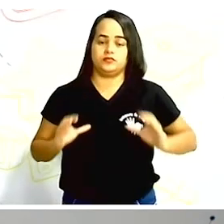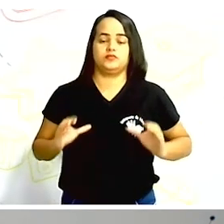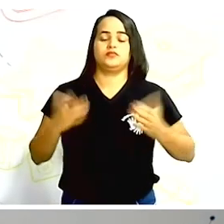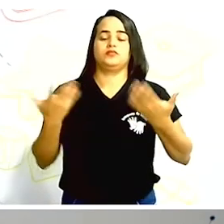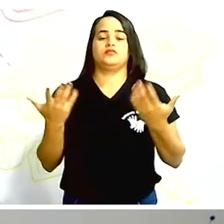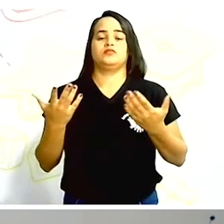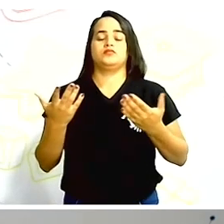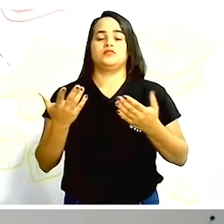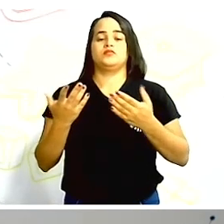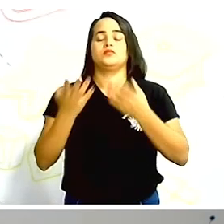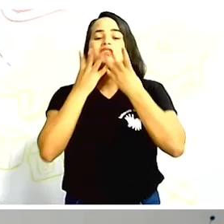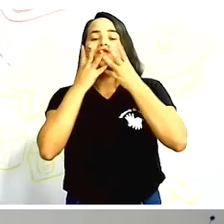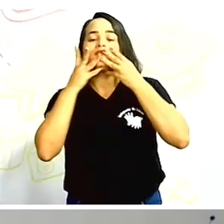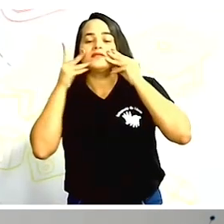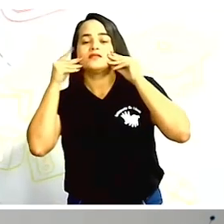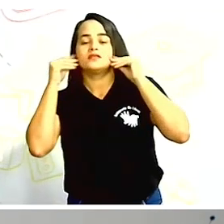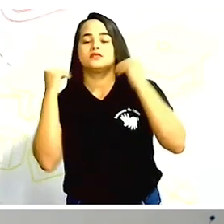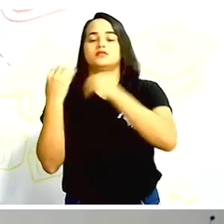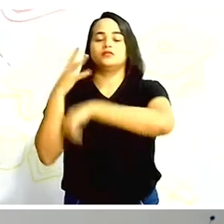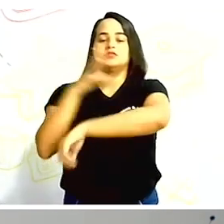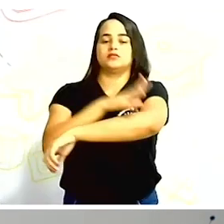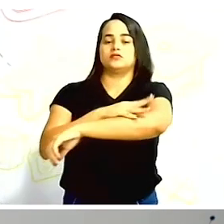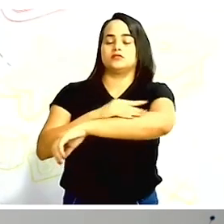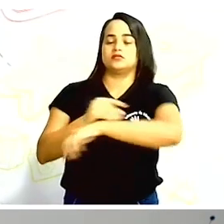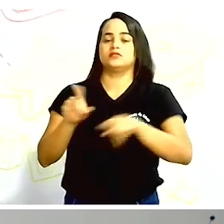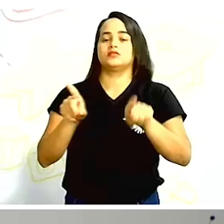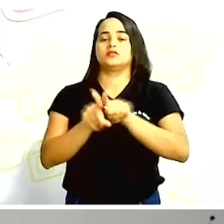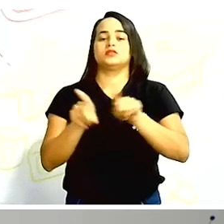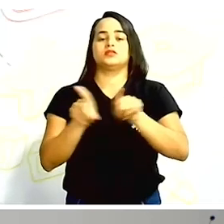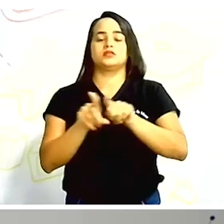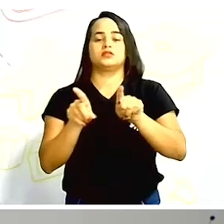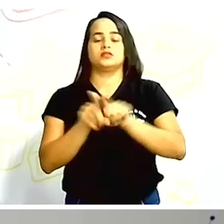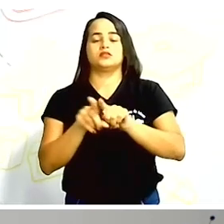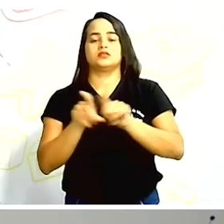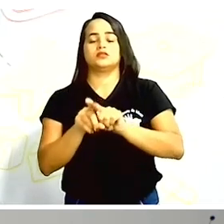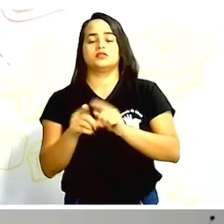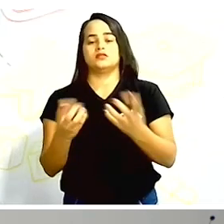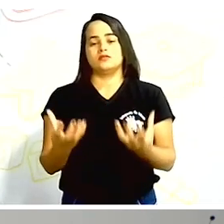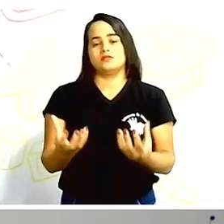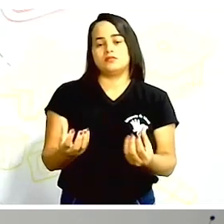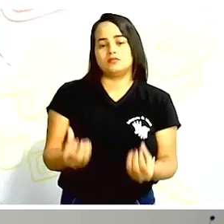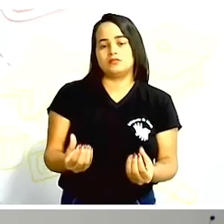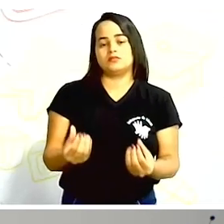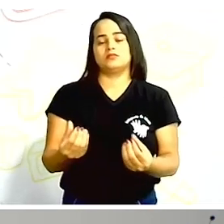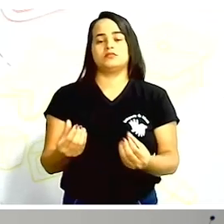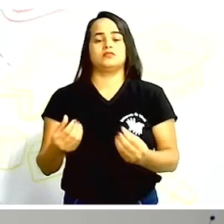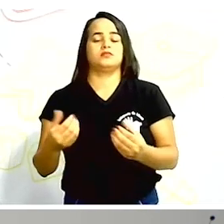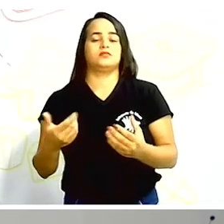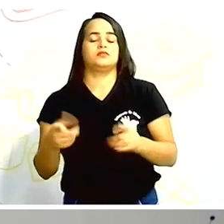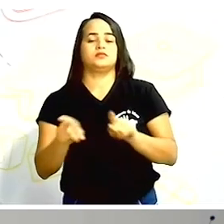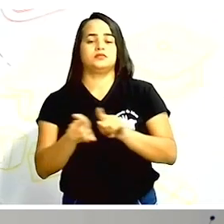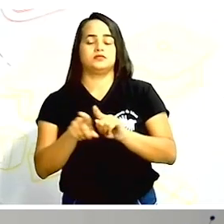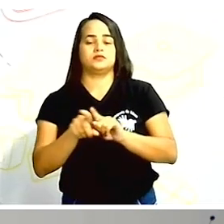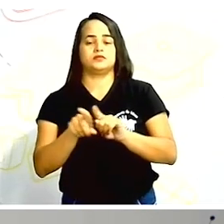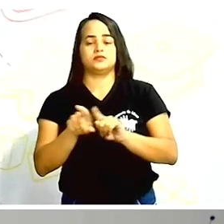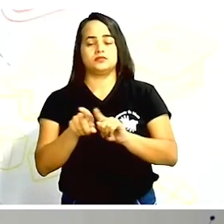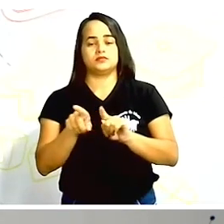pelos, certo? Nas regiões genitárias, mantém a produção vertical do esperma e